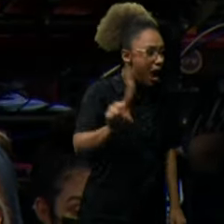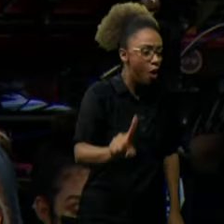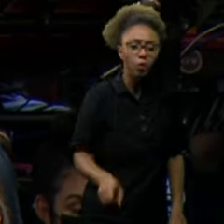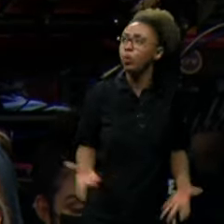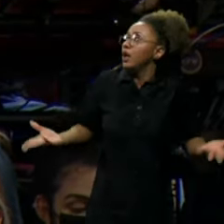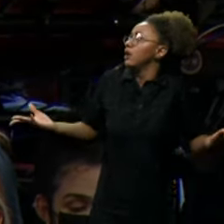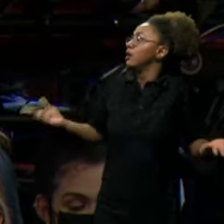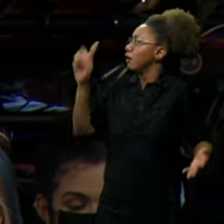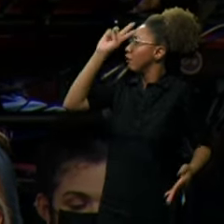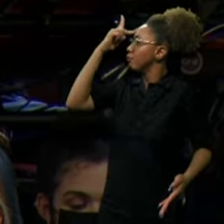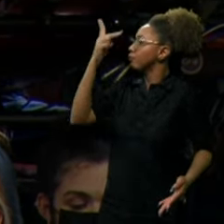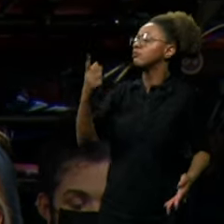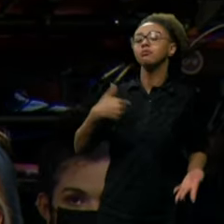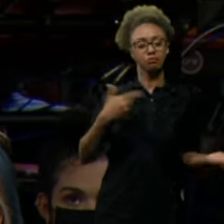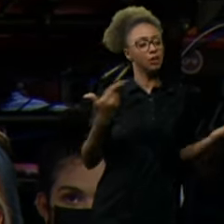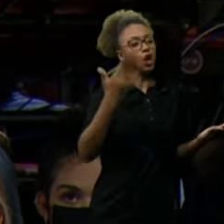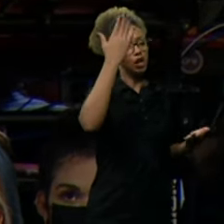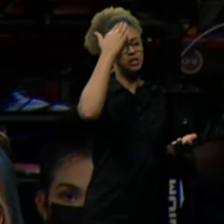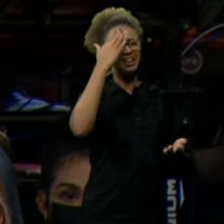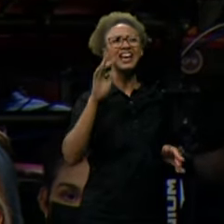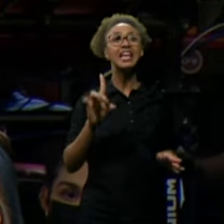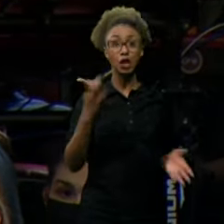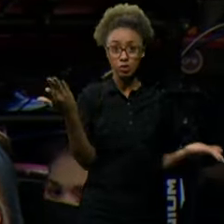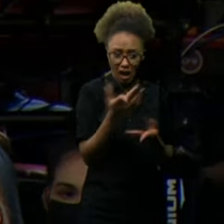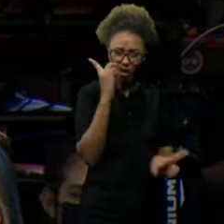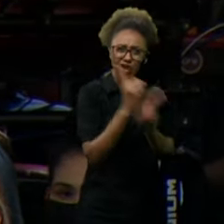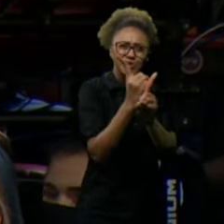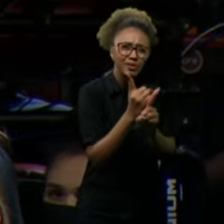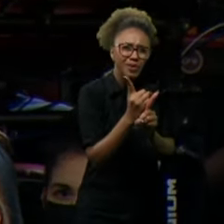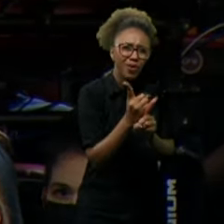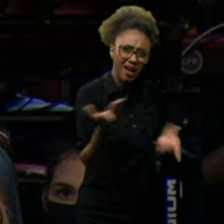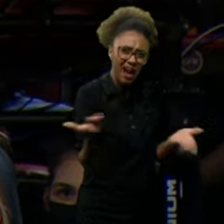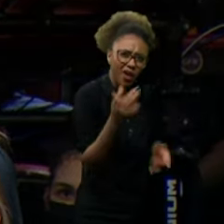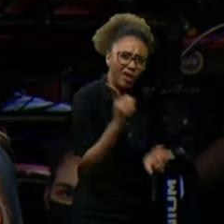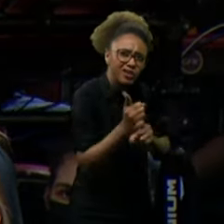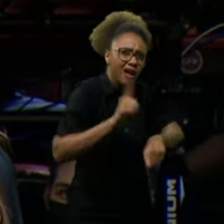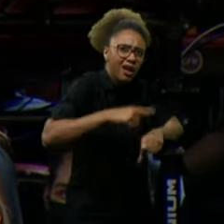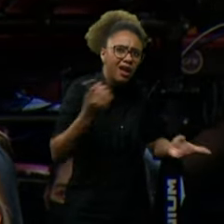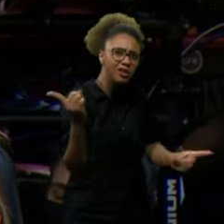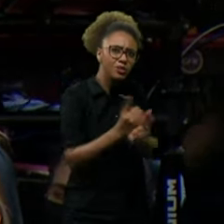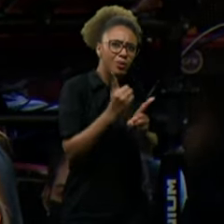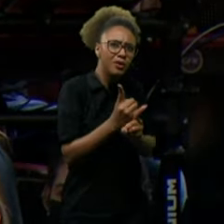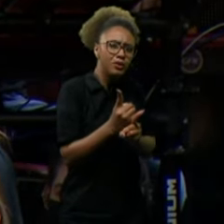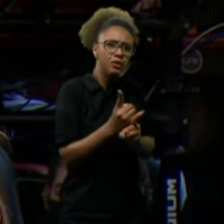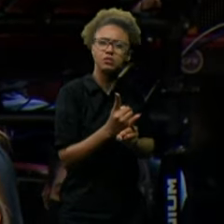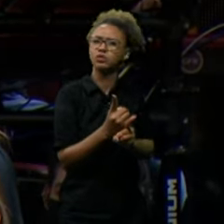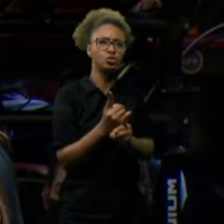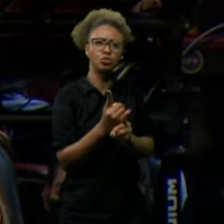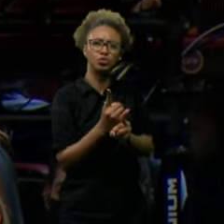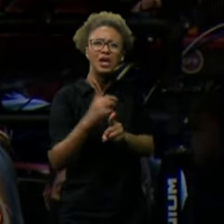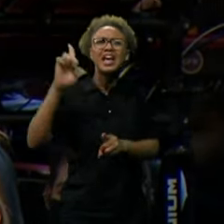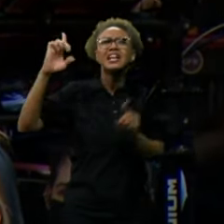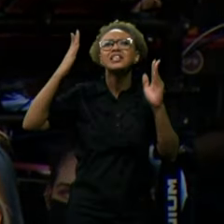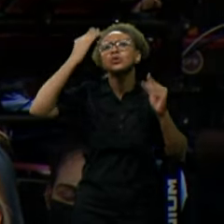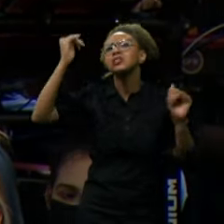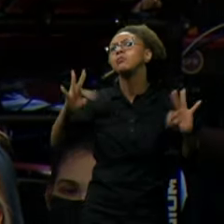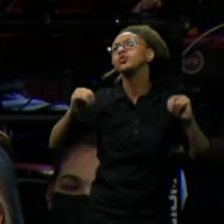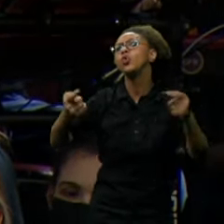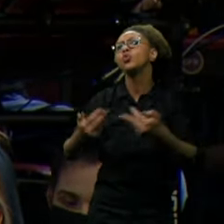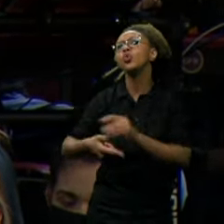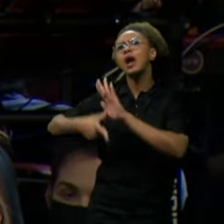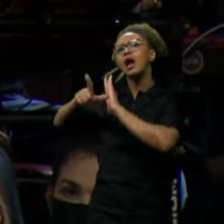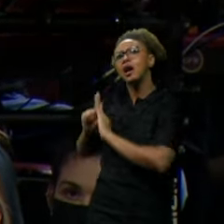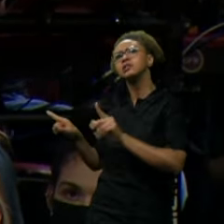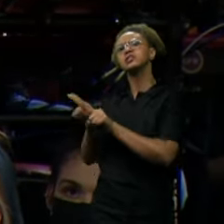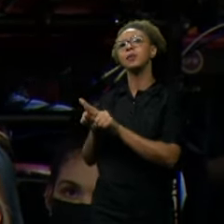porque agora eu sei Aí eu te pergunto ele sabe agora é agora recebe de acordo com a polícia ele sabe onde eu não